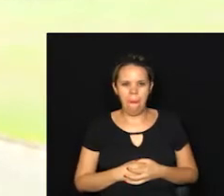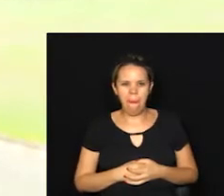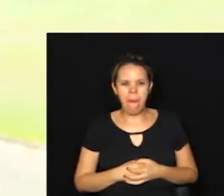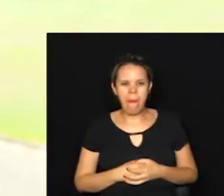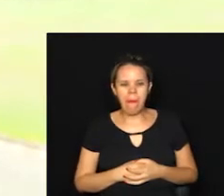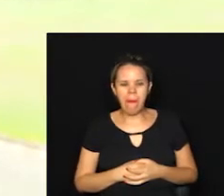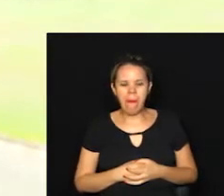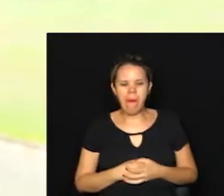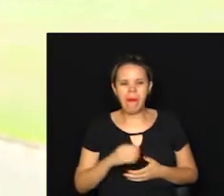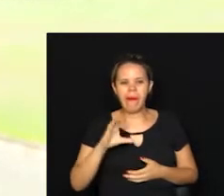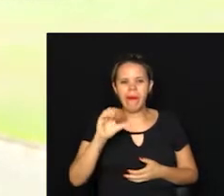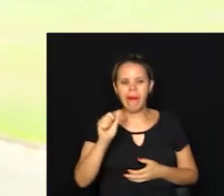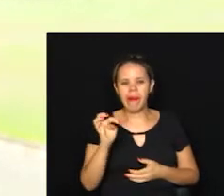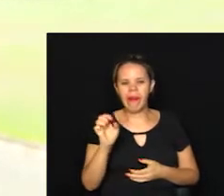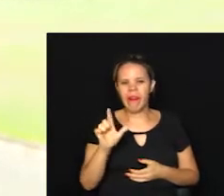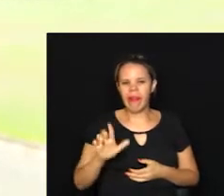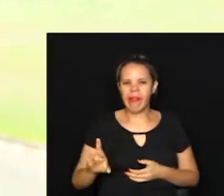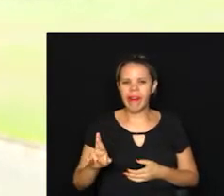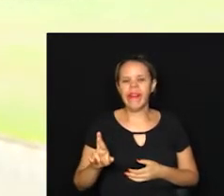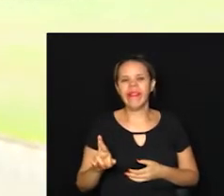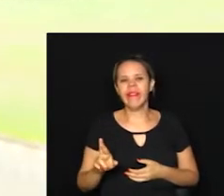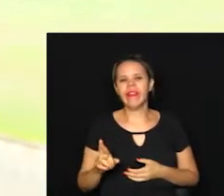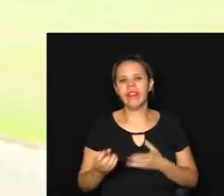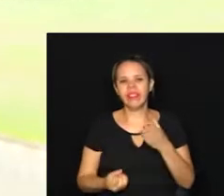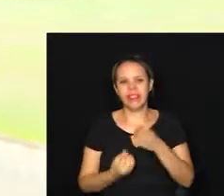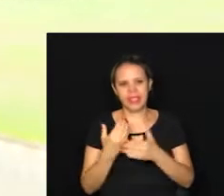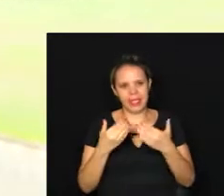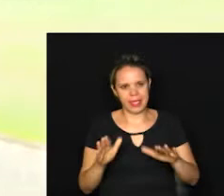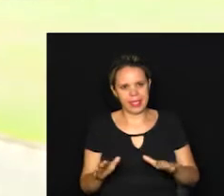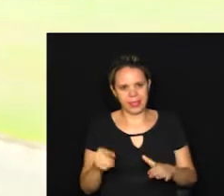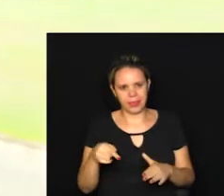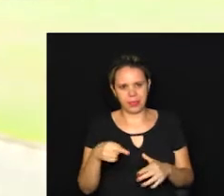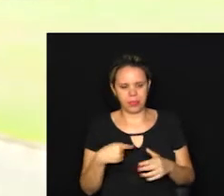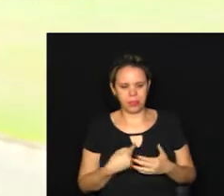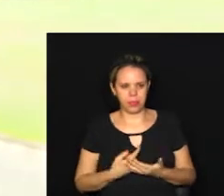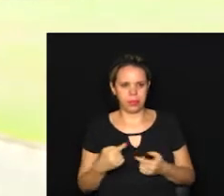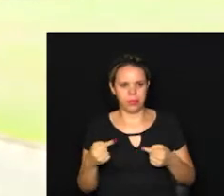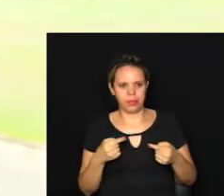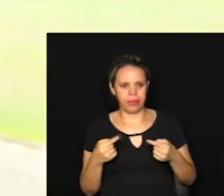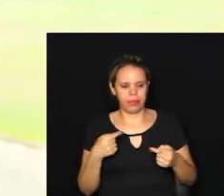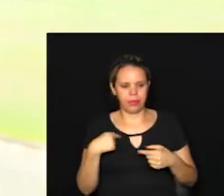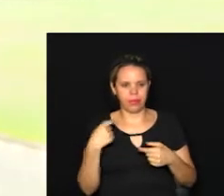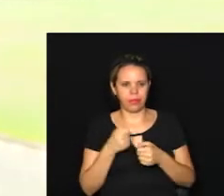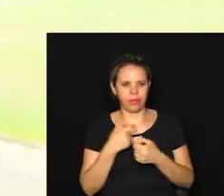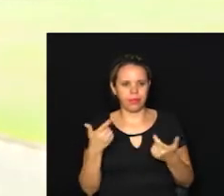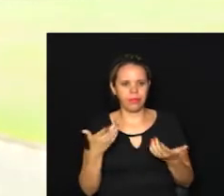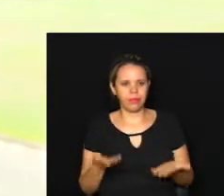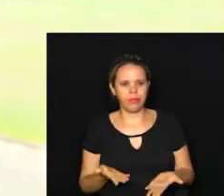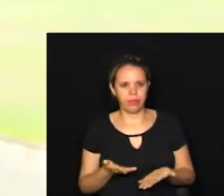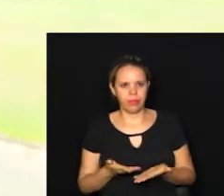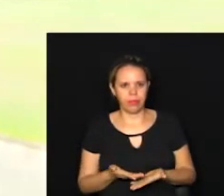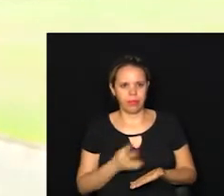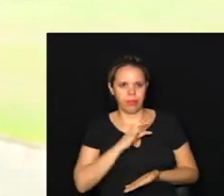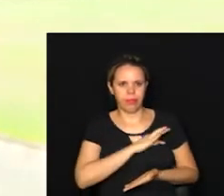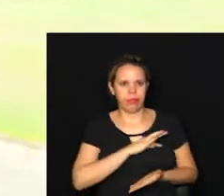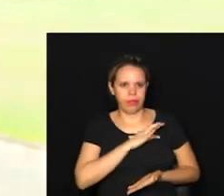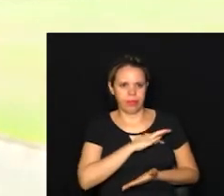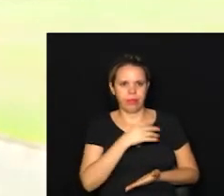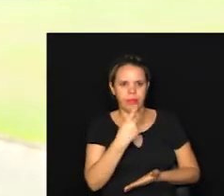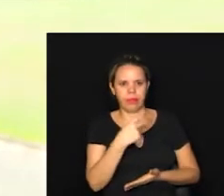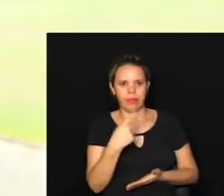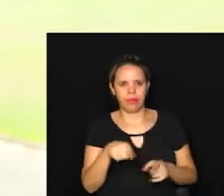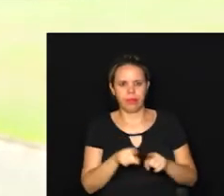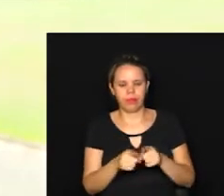E Catalá vai estrear no derby, mas, digamos assim, para nossa sorte, o técnico deles também